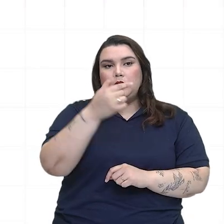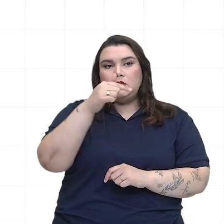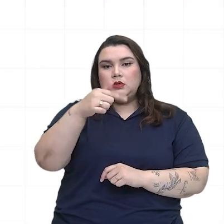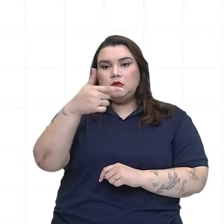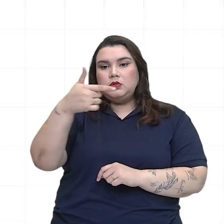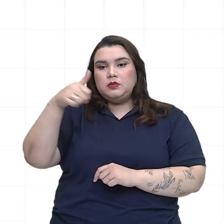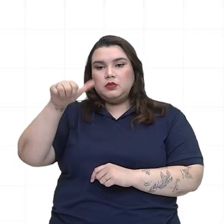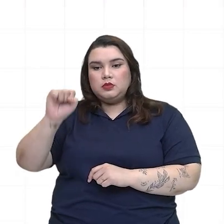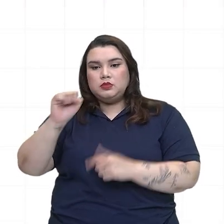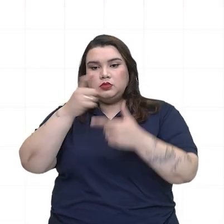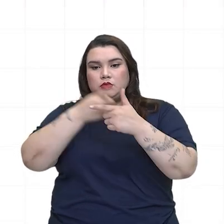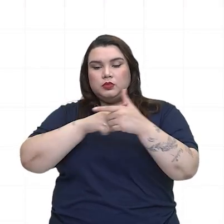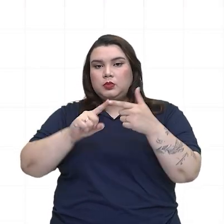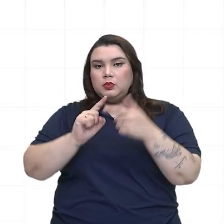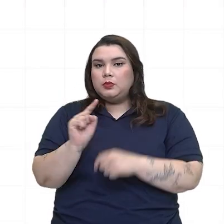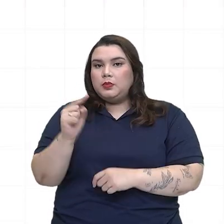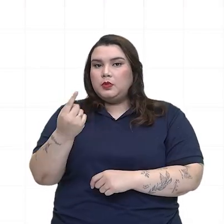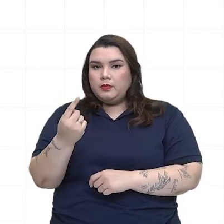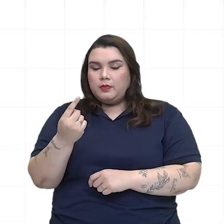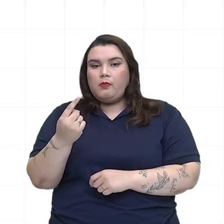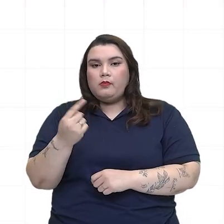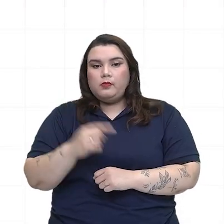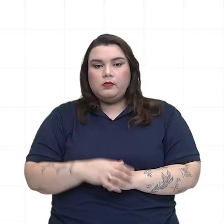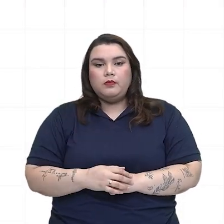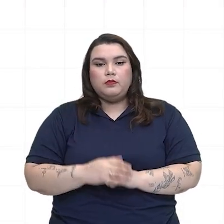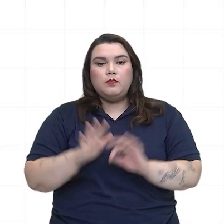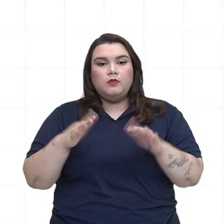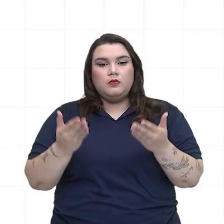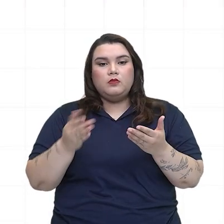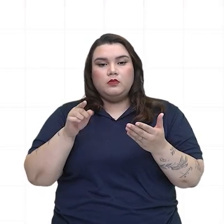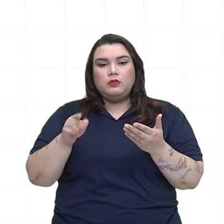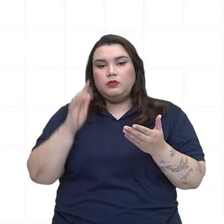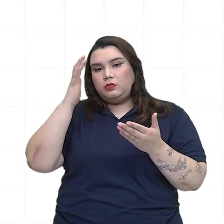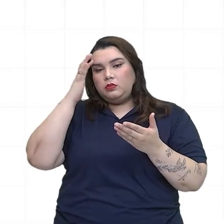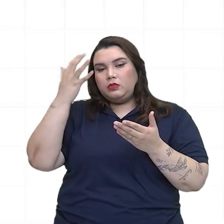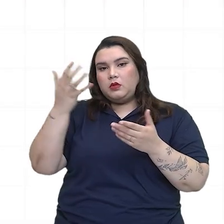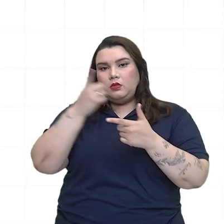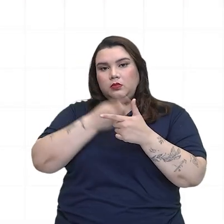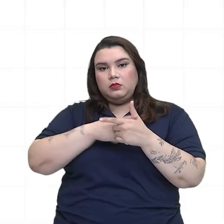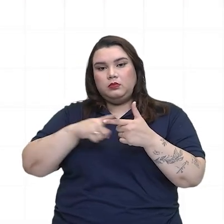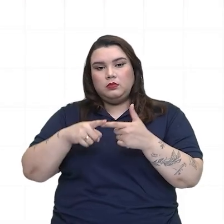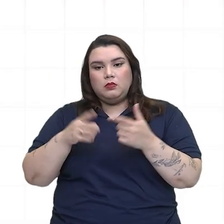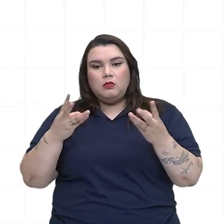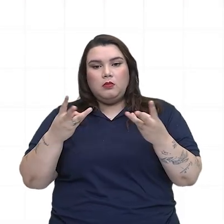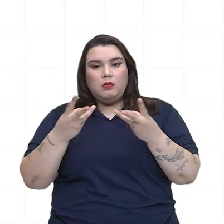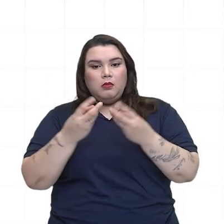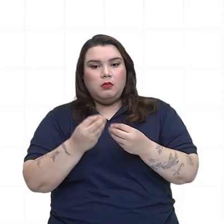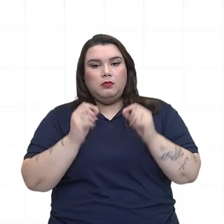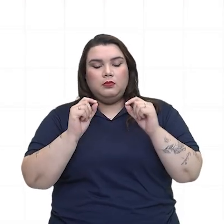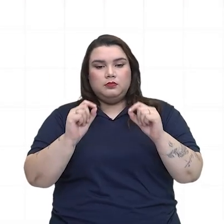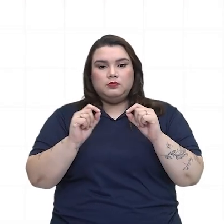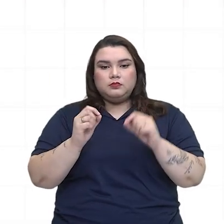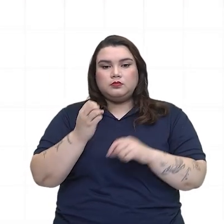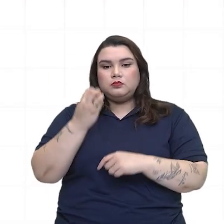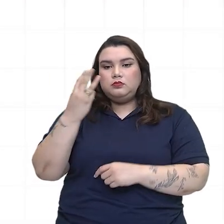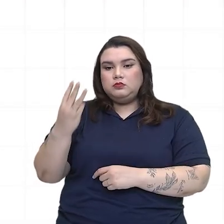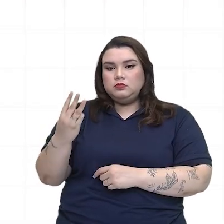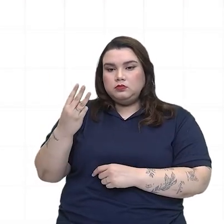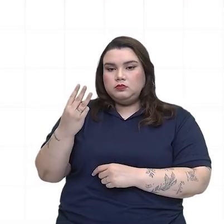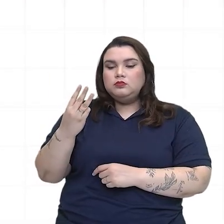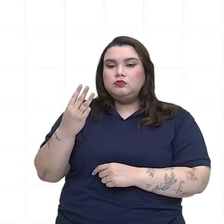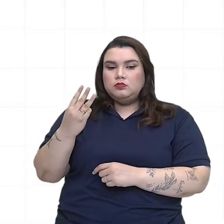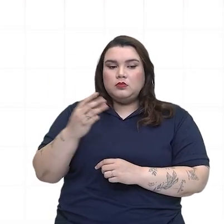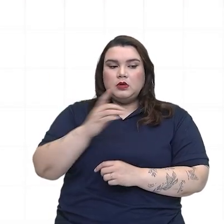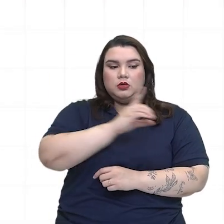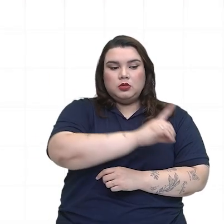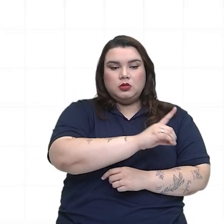1.728 dividido por 1.000. Para realizar essa divisão, a gente conta 3 casas decimais da direita